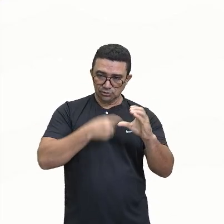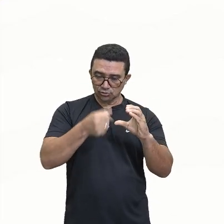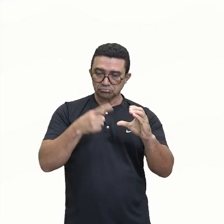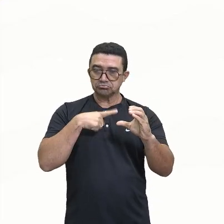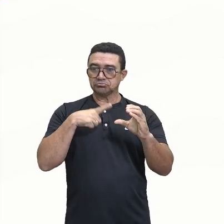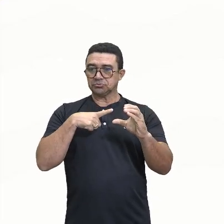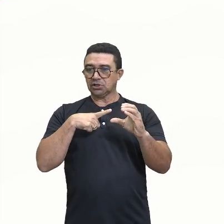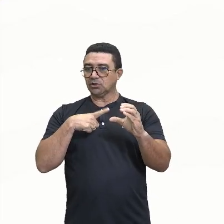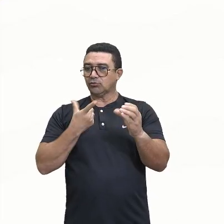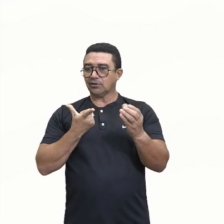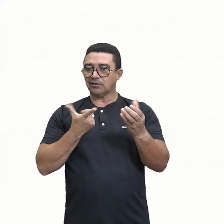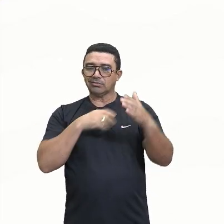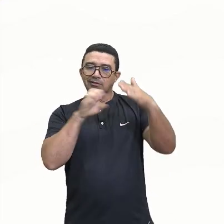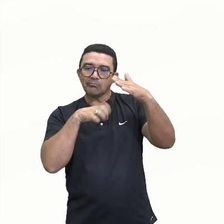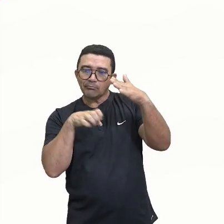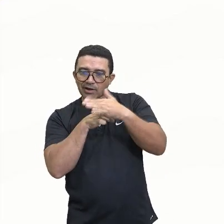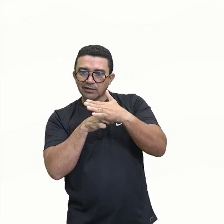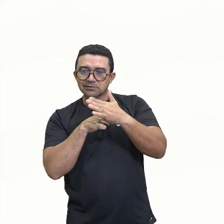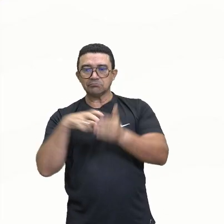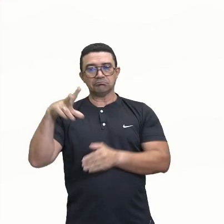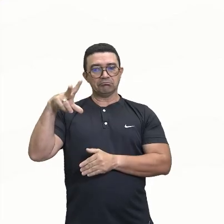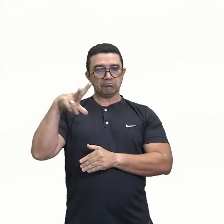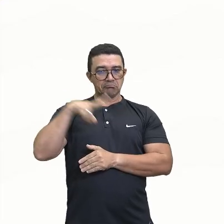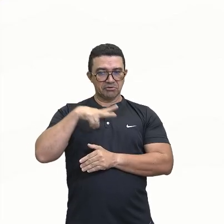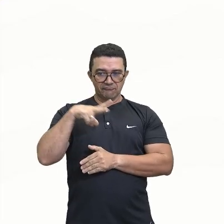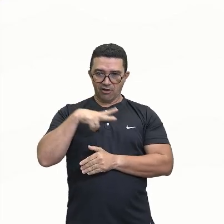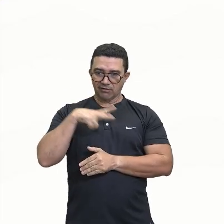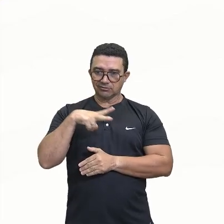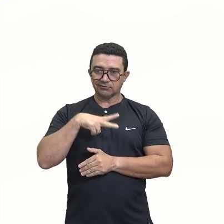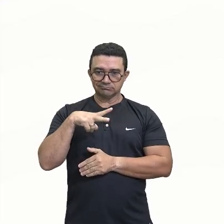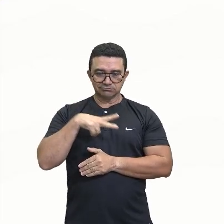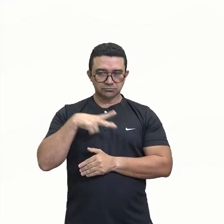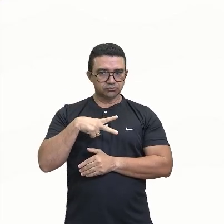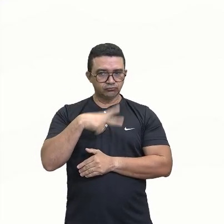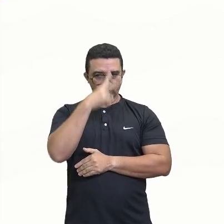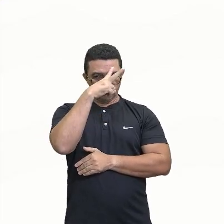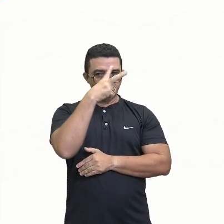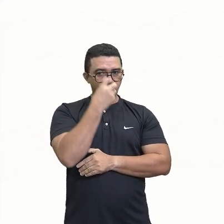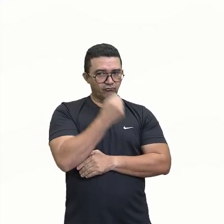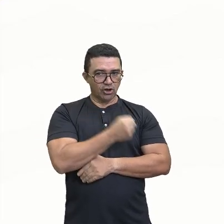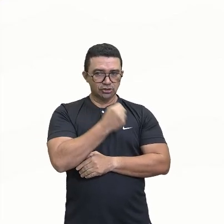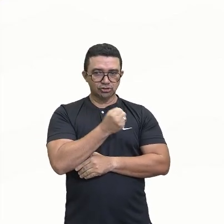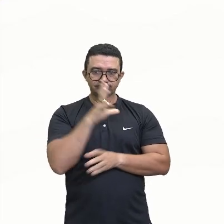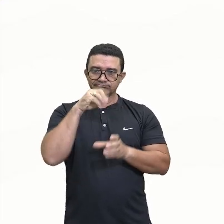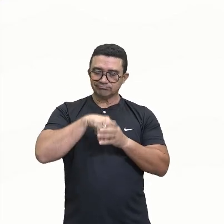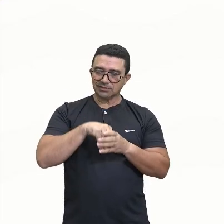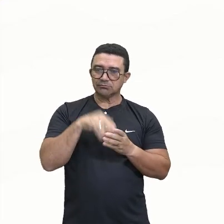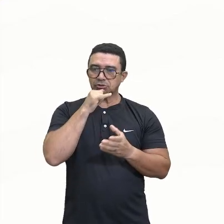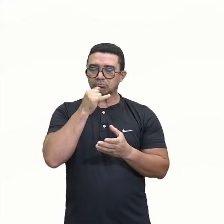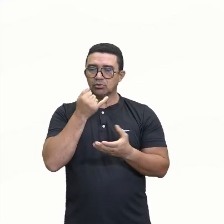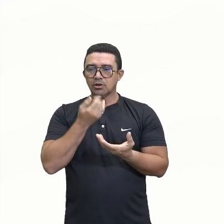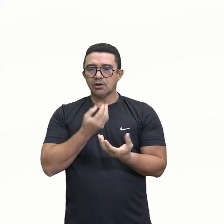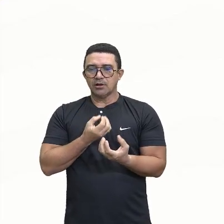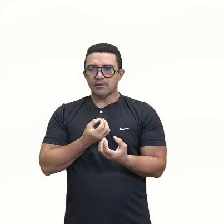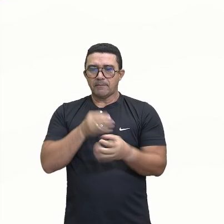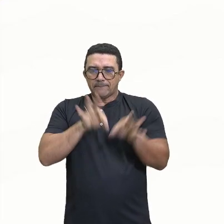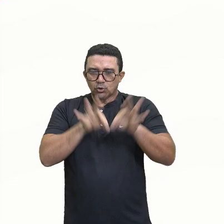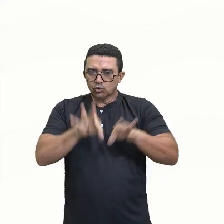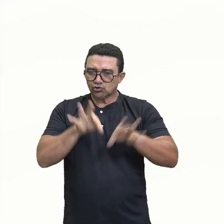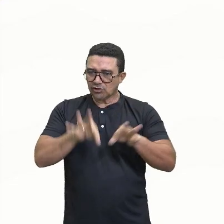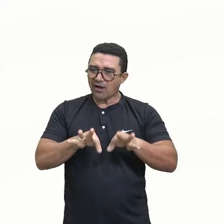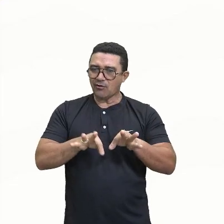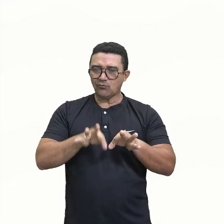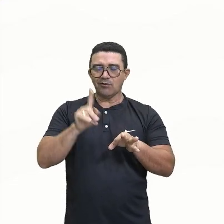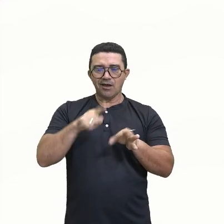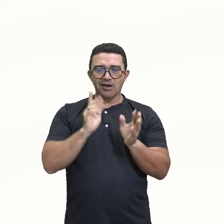propriedade privada como sendo uma coisa muito forte nesse tipo de sociedade, né? A produção sendo